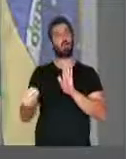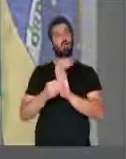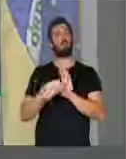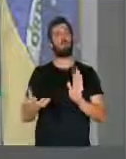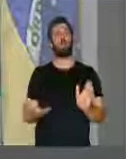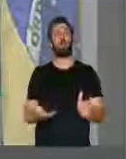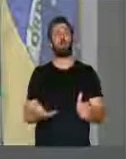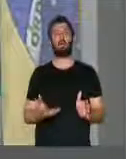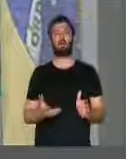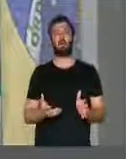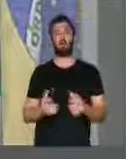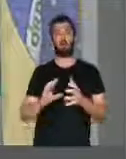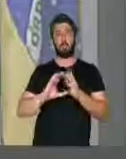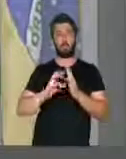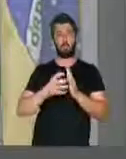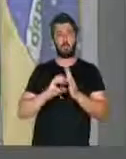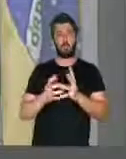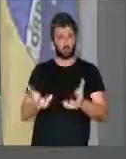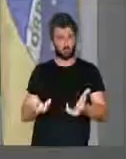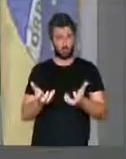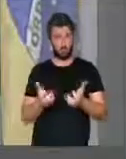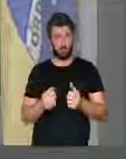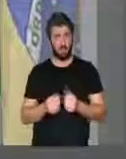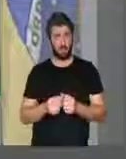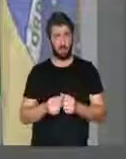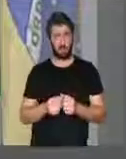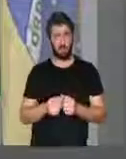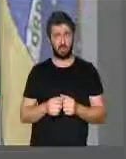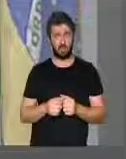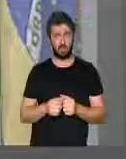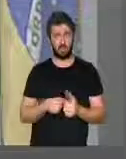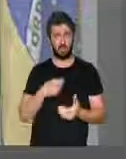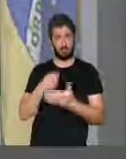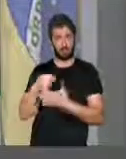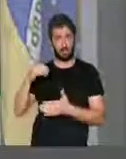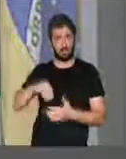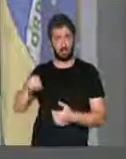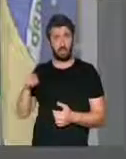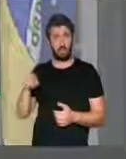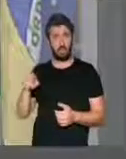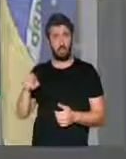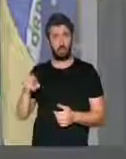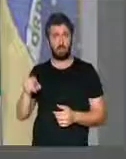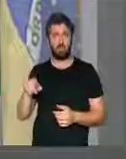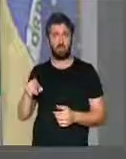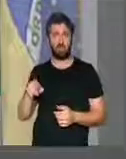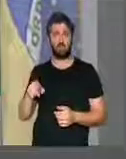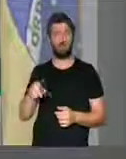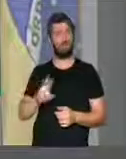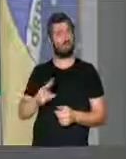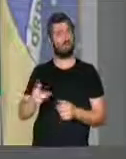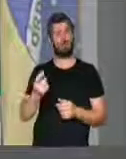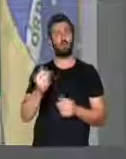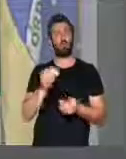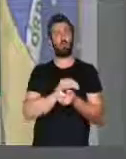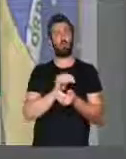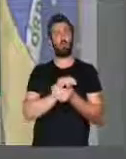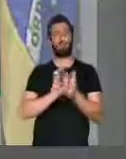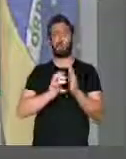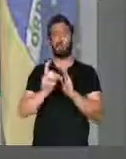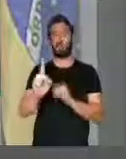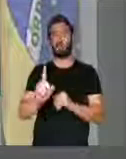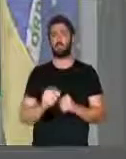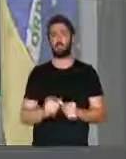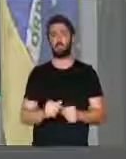isso. Se o partido quer pagar alguém, não faça isso com o